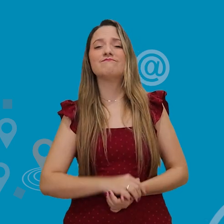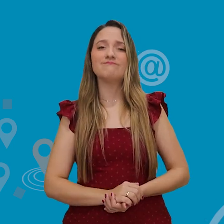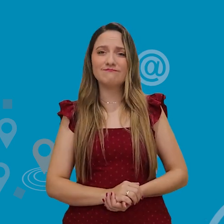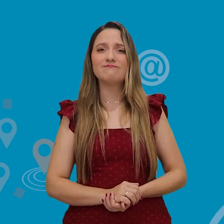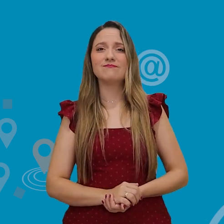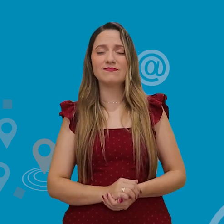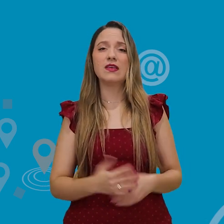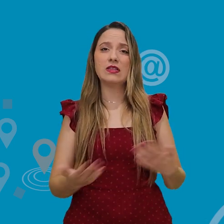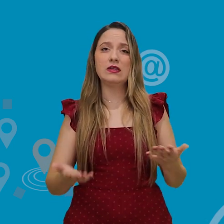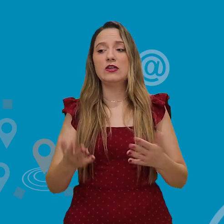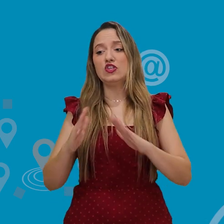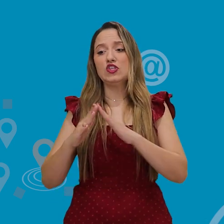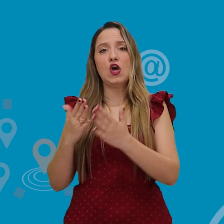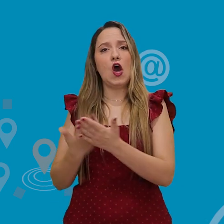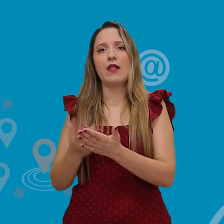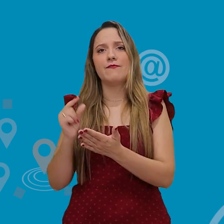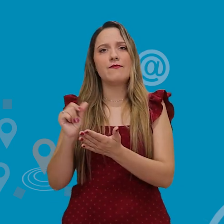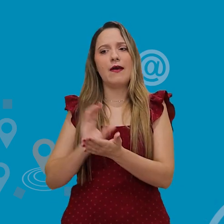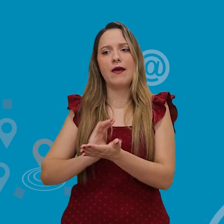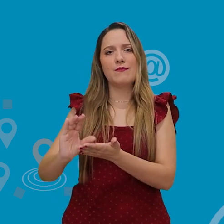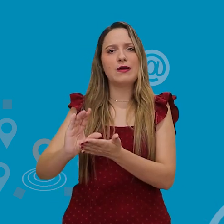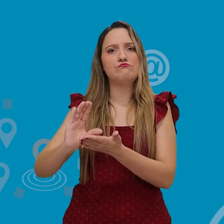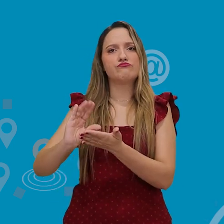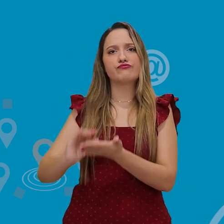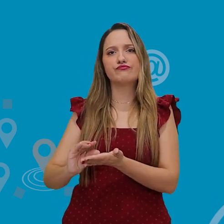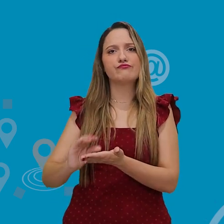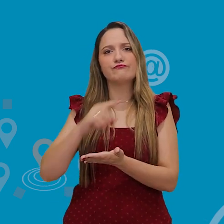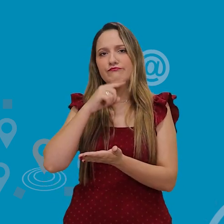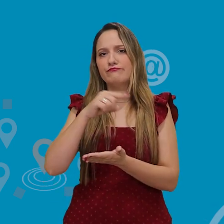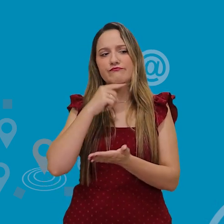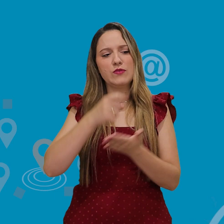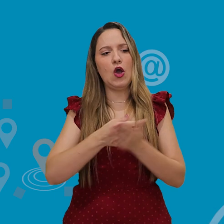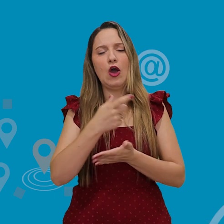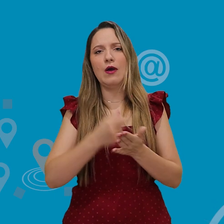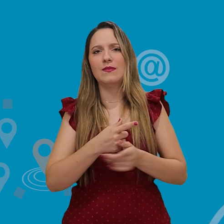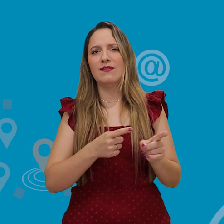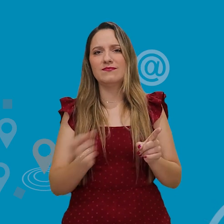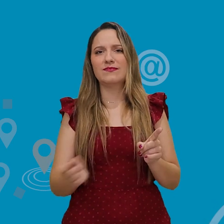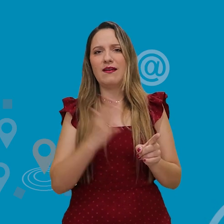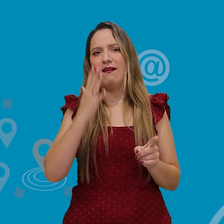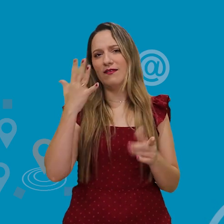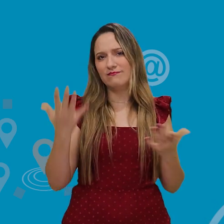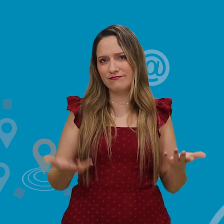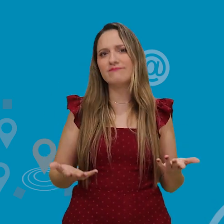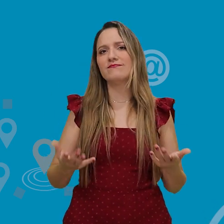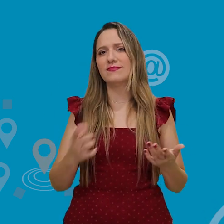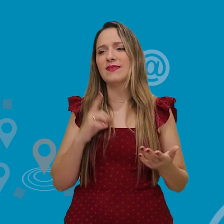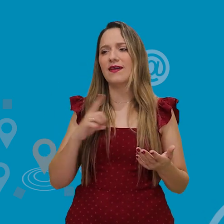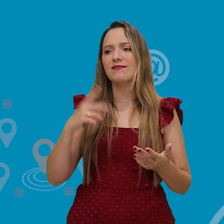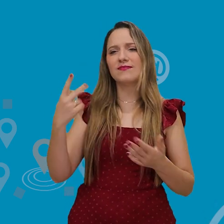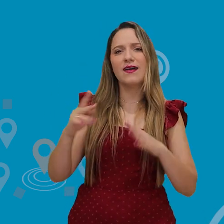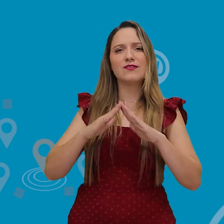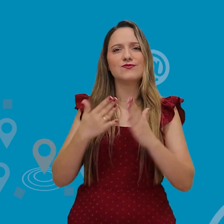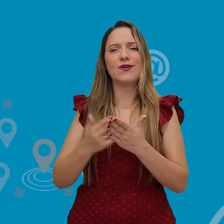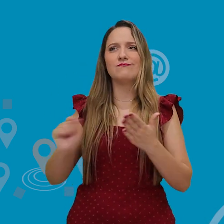alto custo, né, e vejo que, às vezes, os recursos que a escola tem para toda a